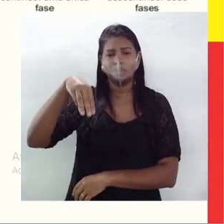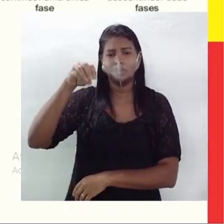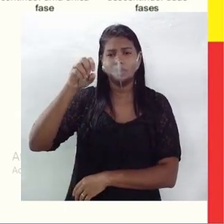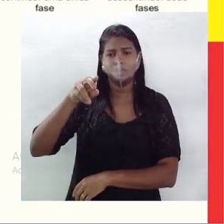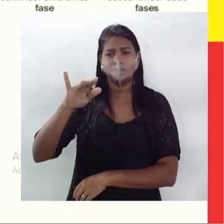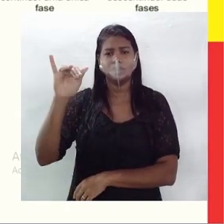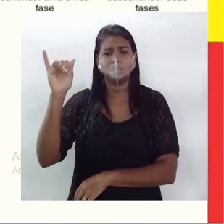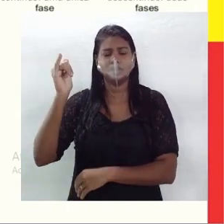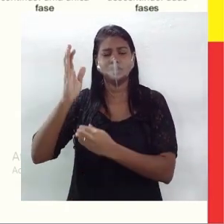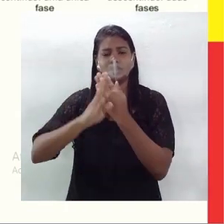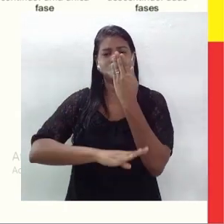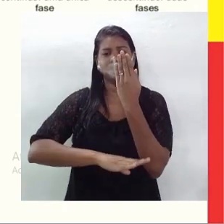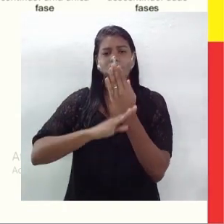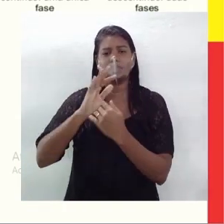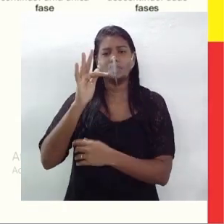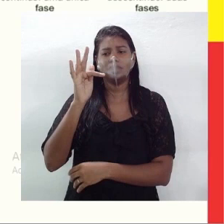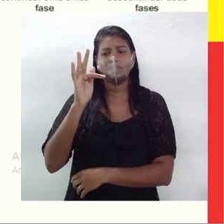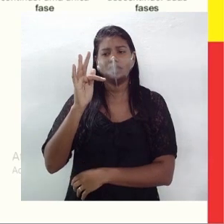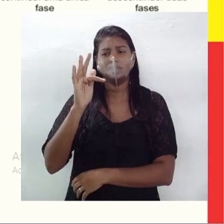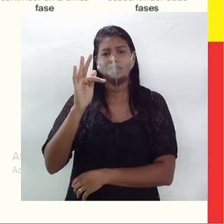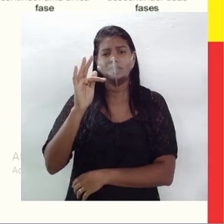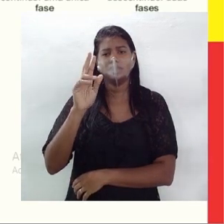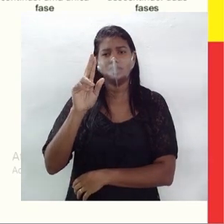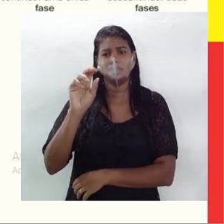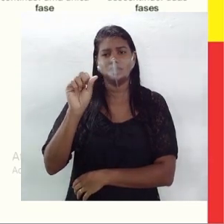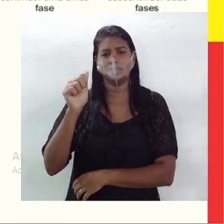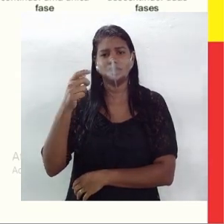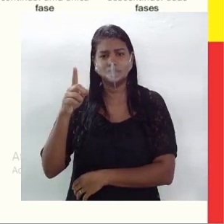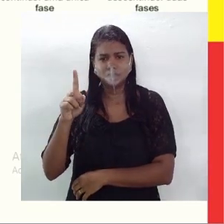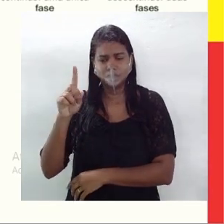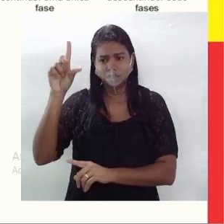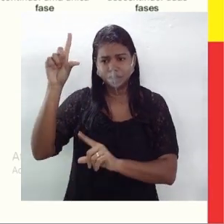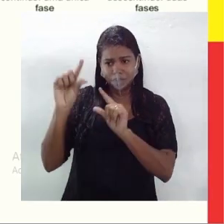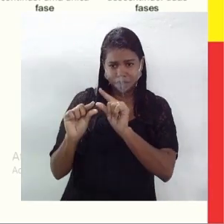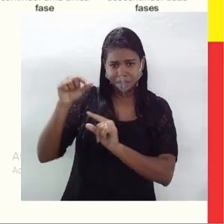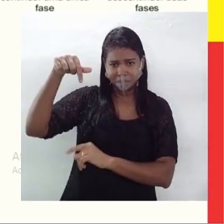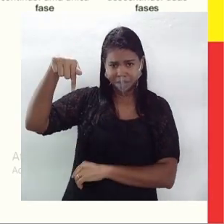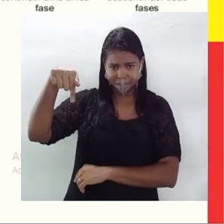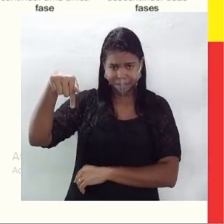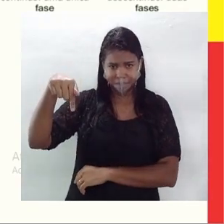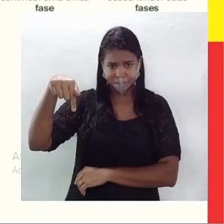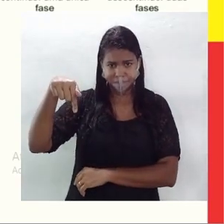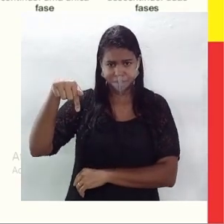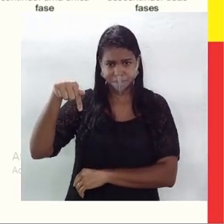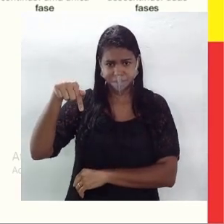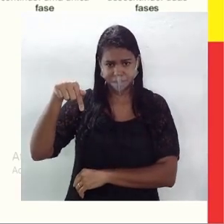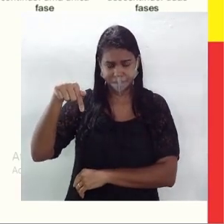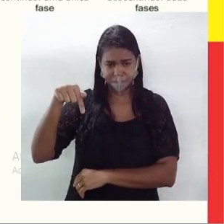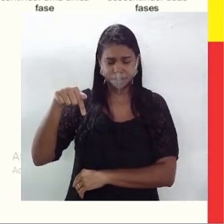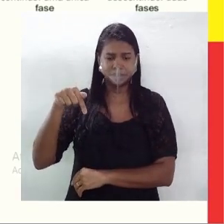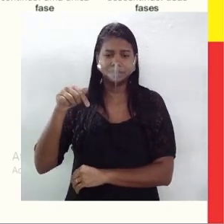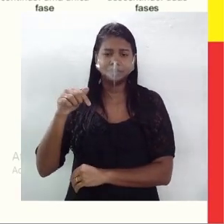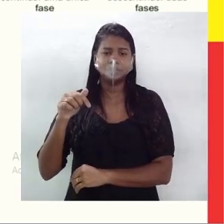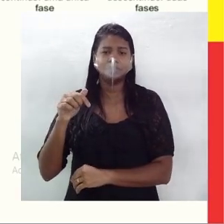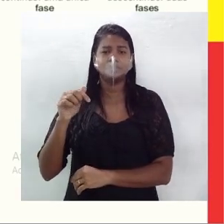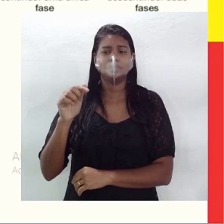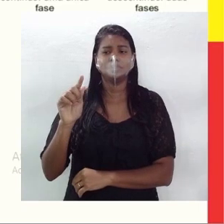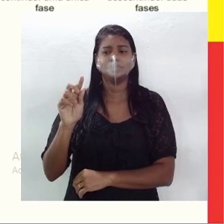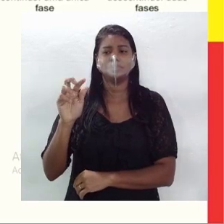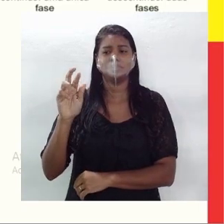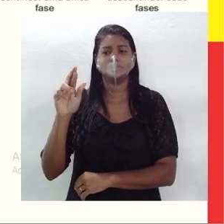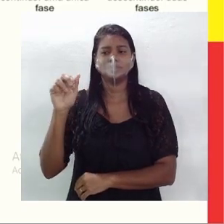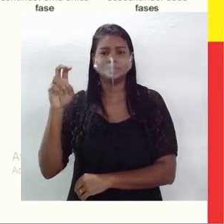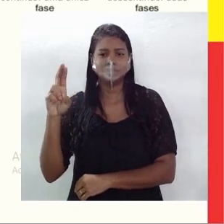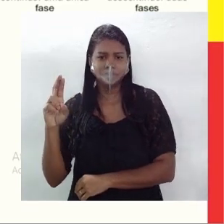a temperatura de fusão, ou seja, é menos 7 graus Celsius. Isso quer dizer o